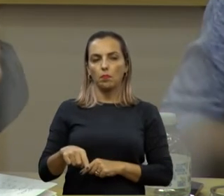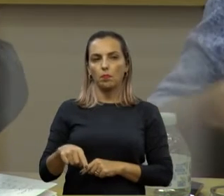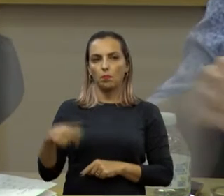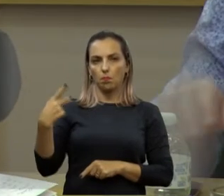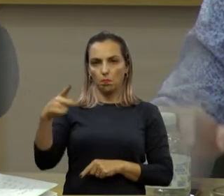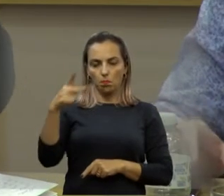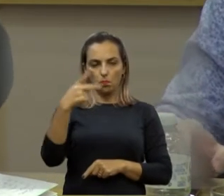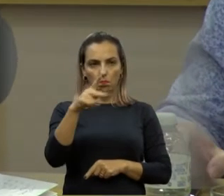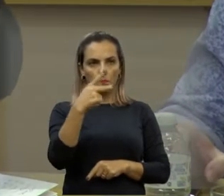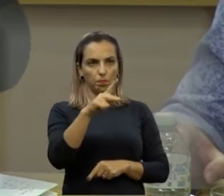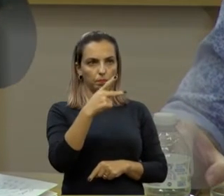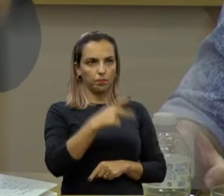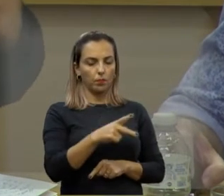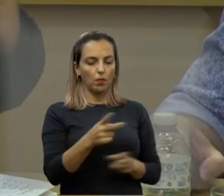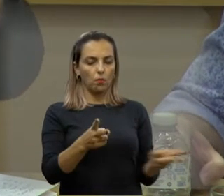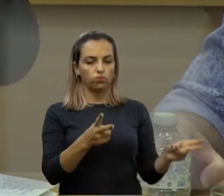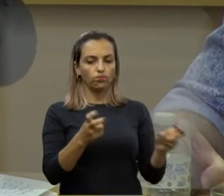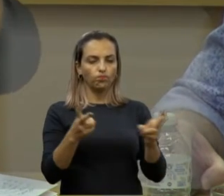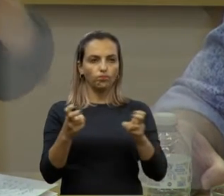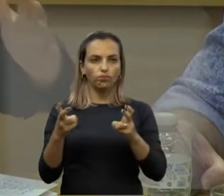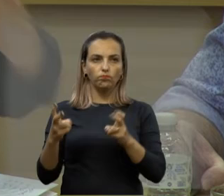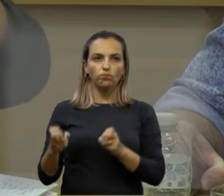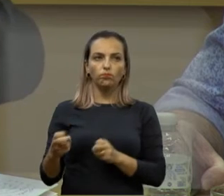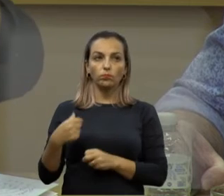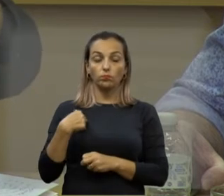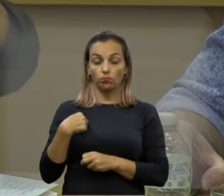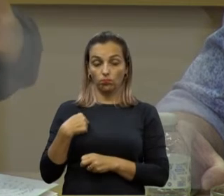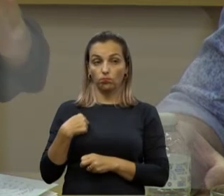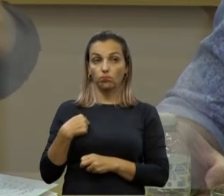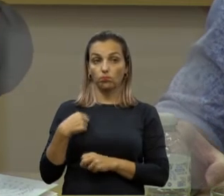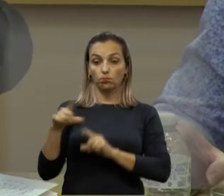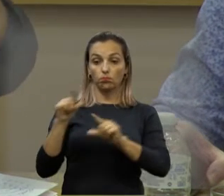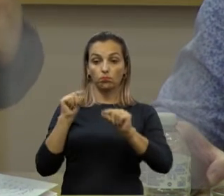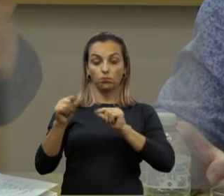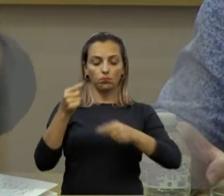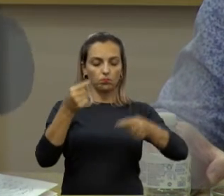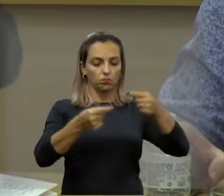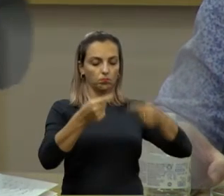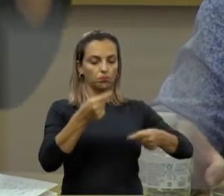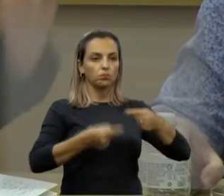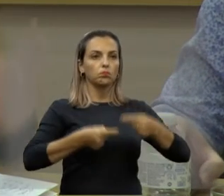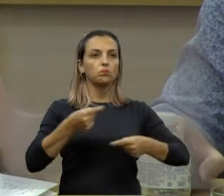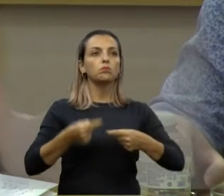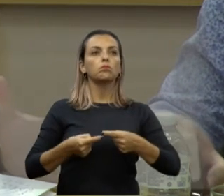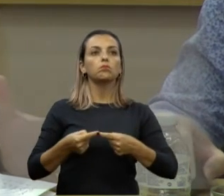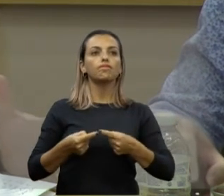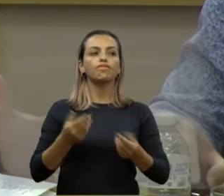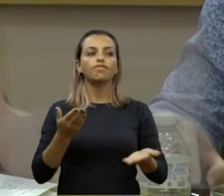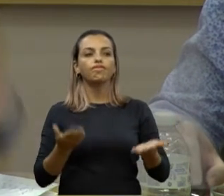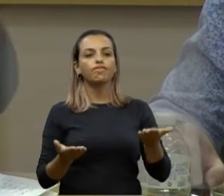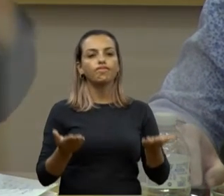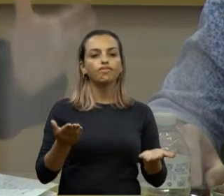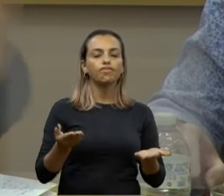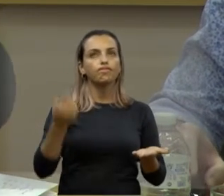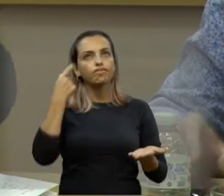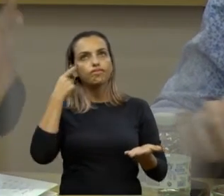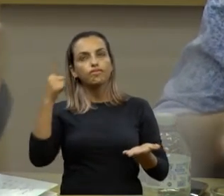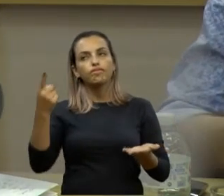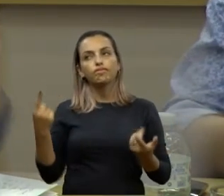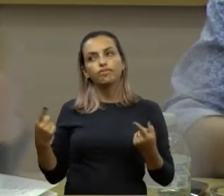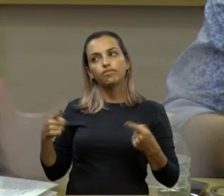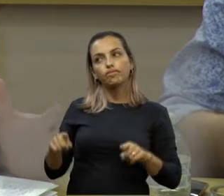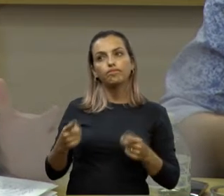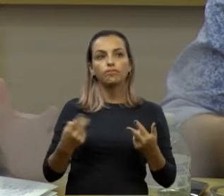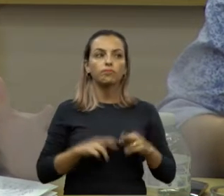falam sim ou não a percepção é do presidente e fazer um debate mas é de ideias